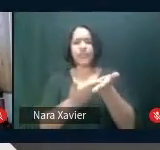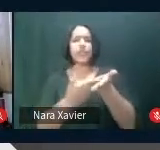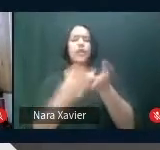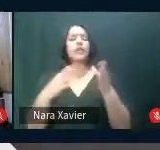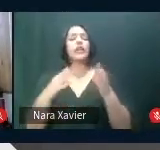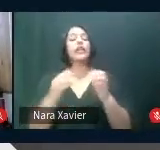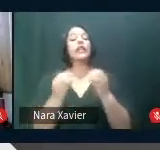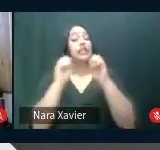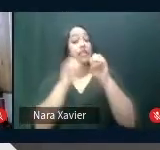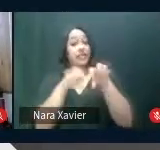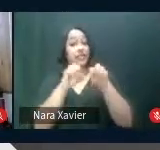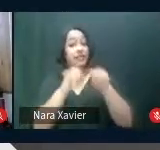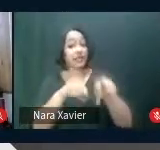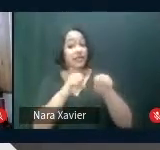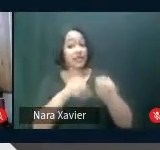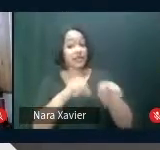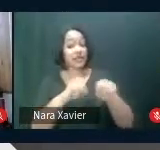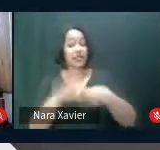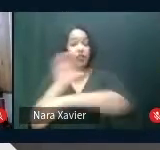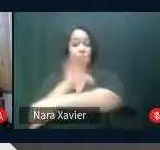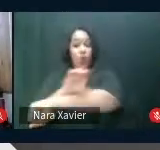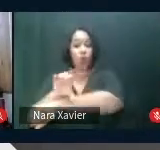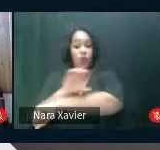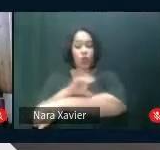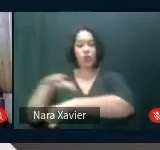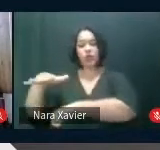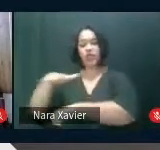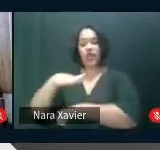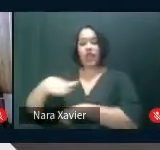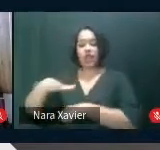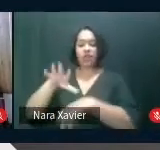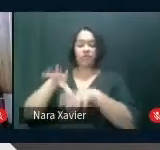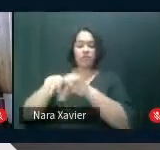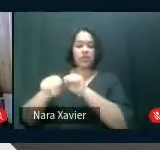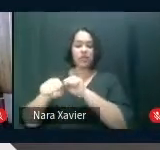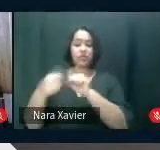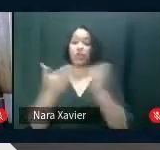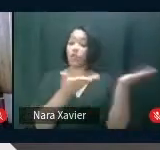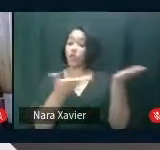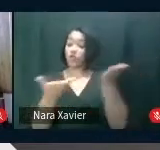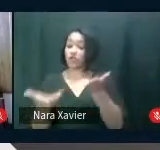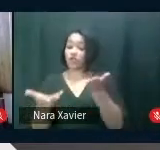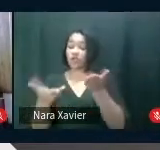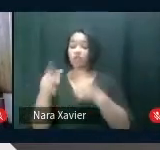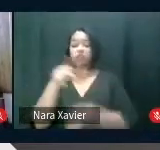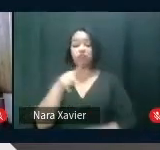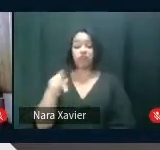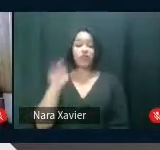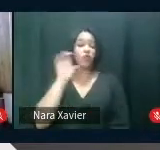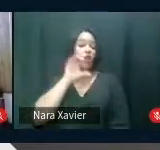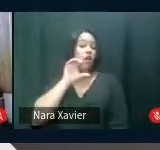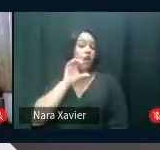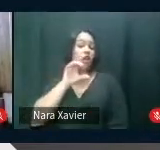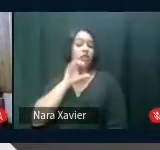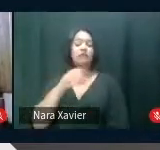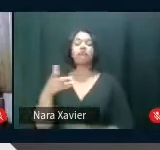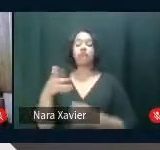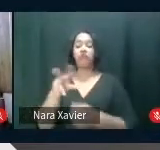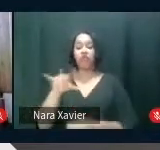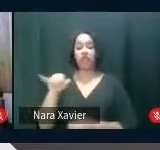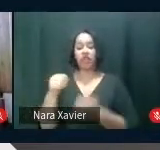de formação. Então, eu gostaria muito de convidar agora o professor Carlos Rodrigues para iniciar